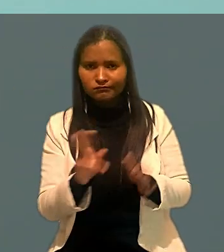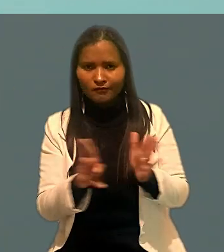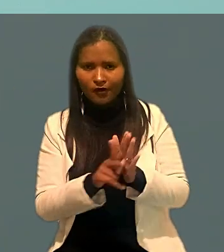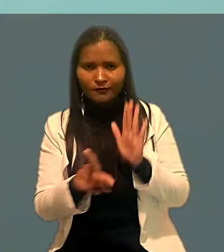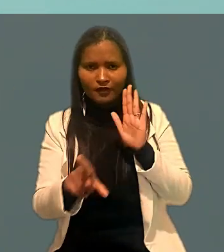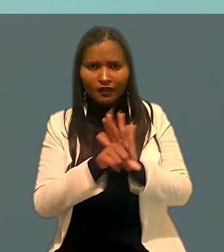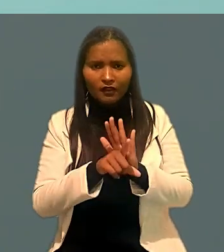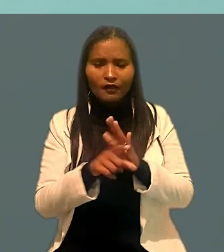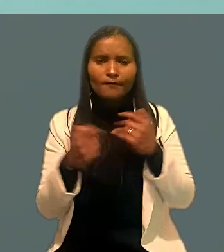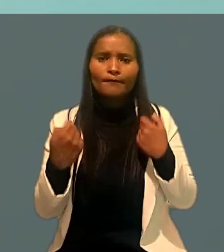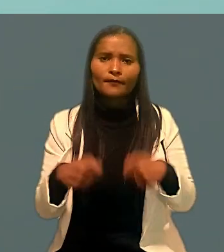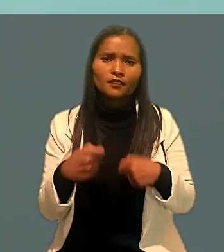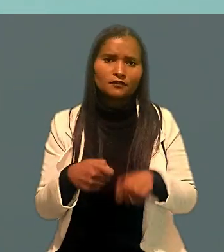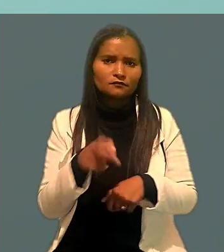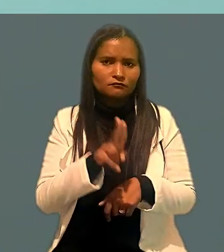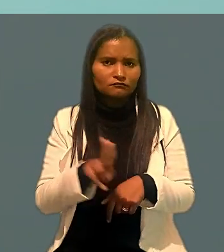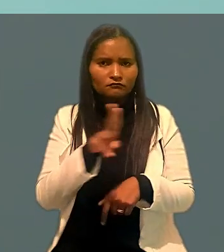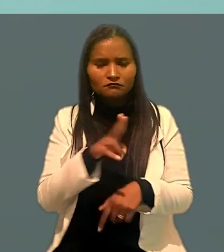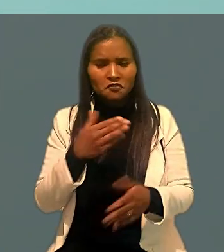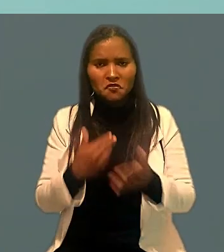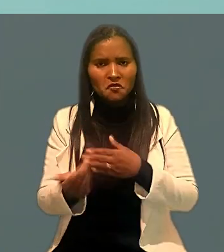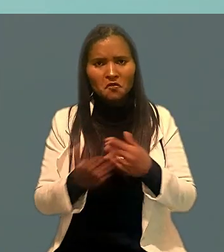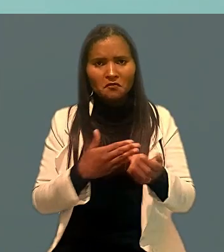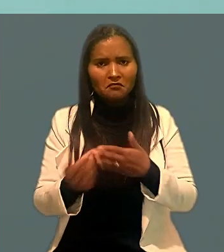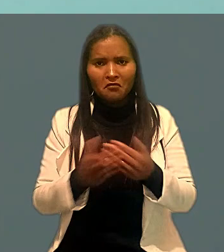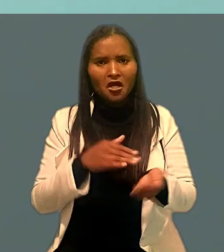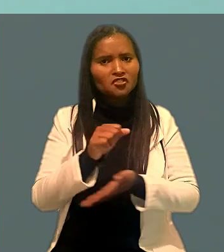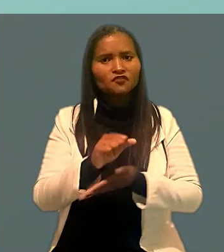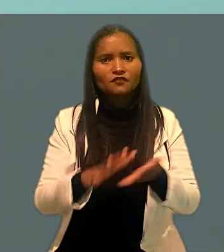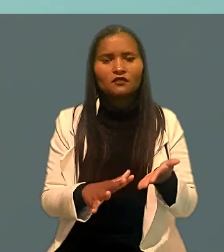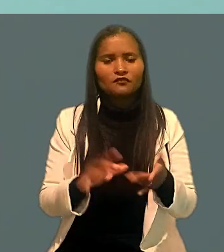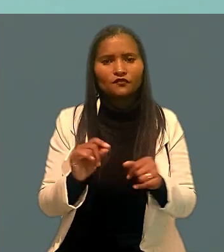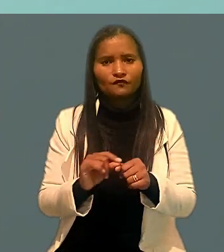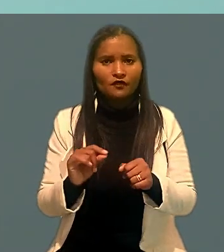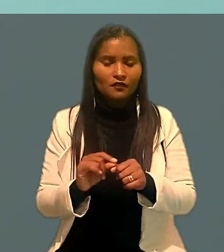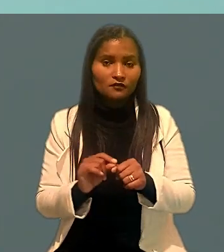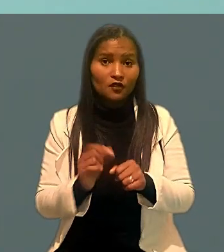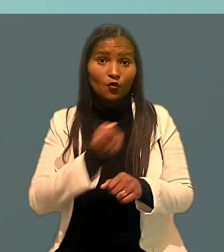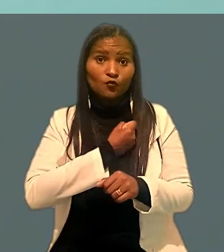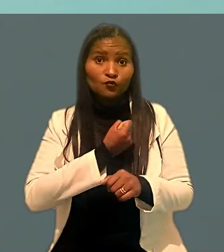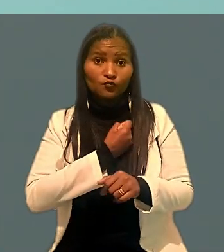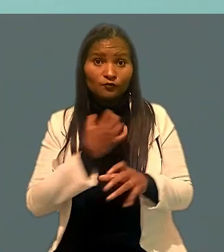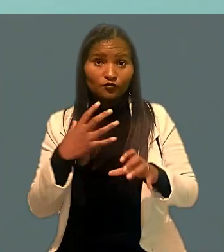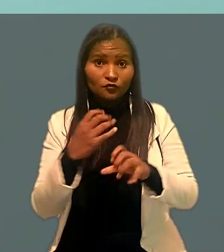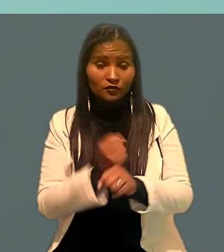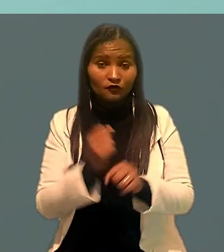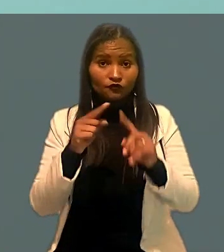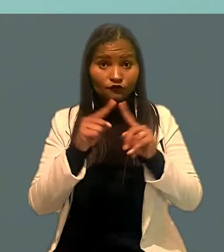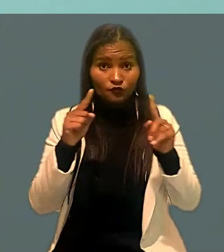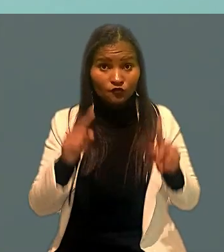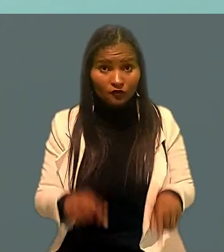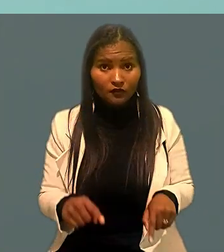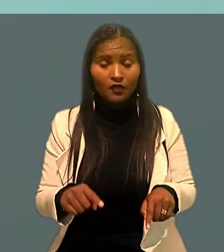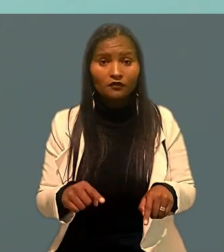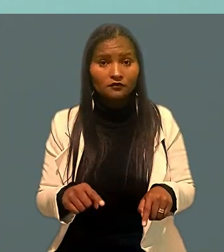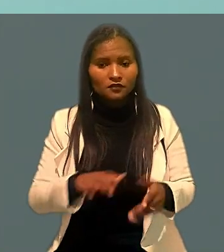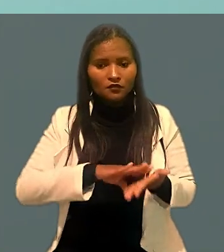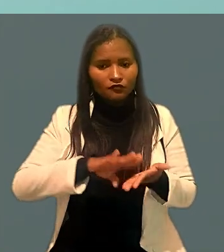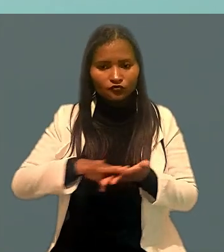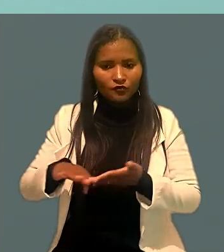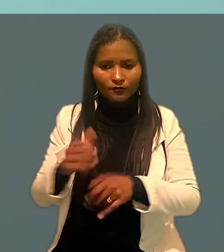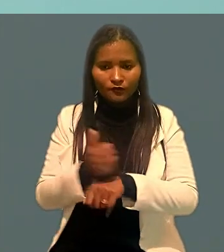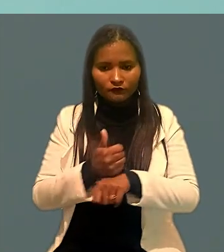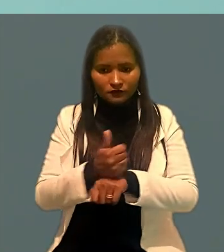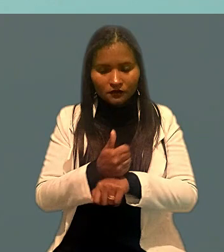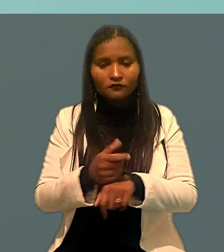percentuais previstos na lei devem ser aplicados independentemente da atividade desempenhada. O número total de empregados sem excluir